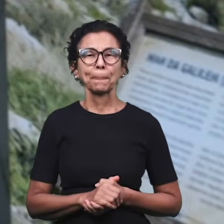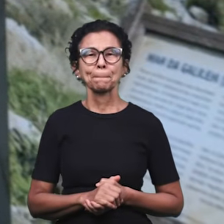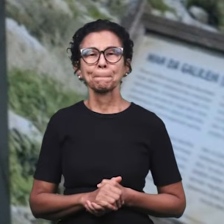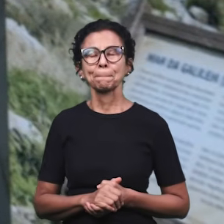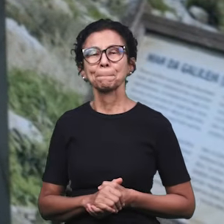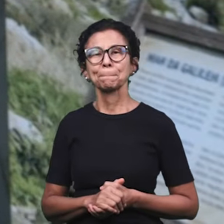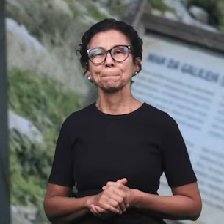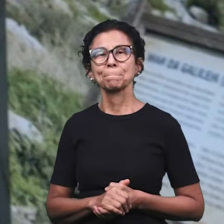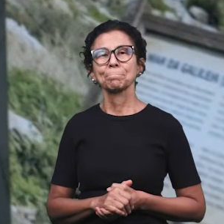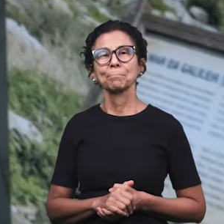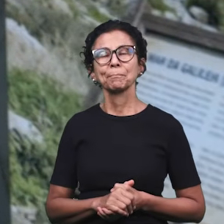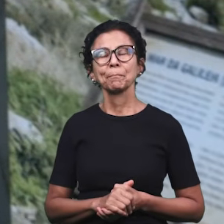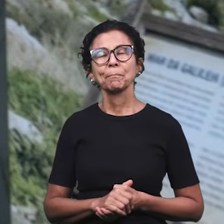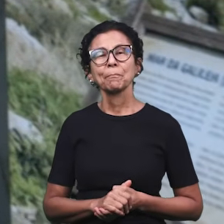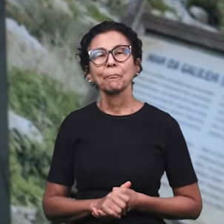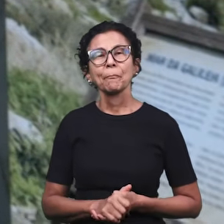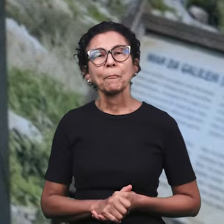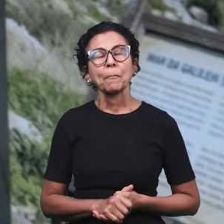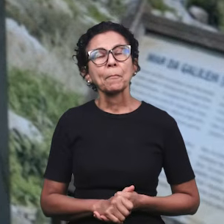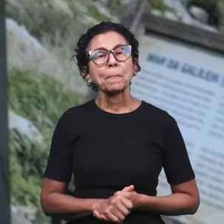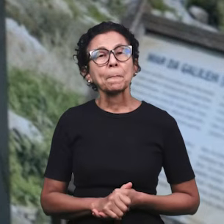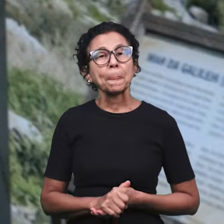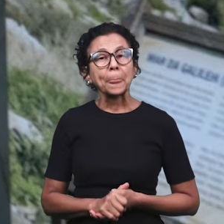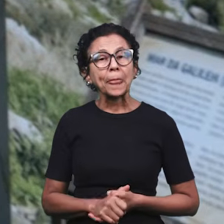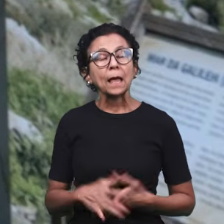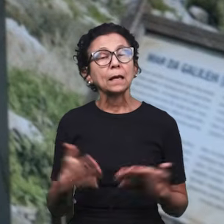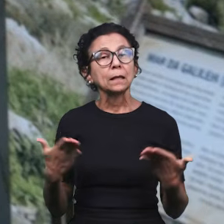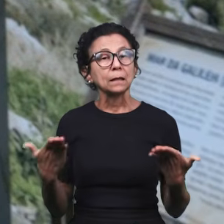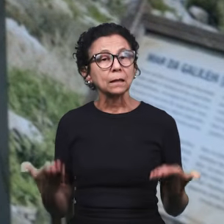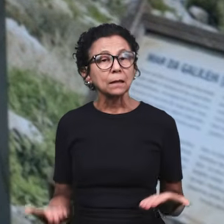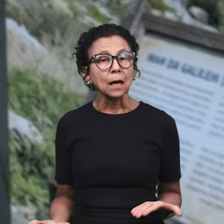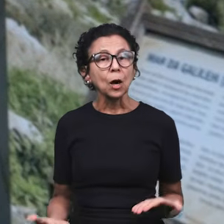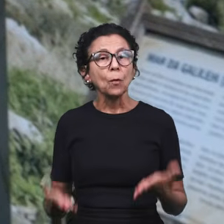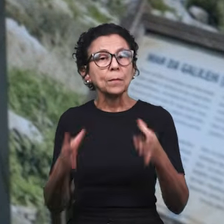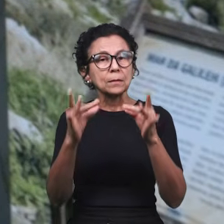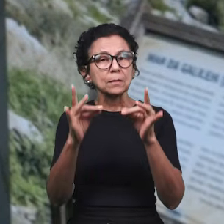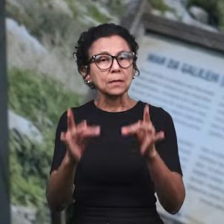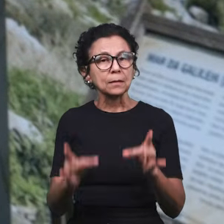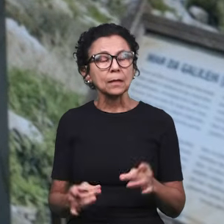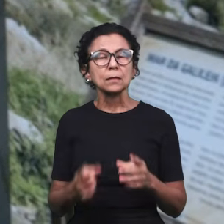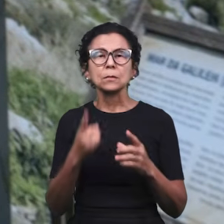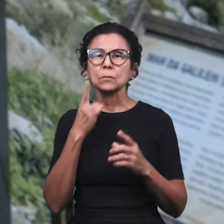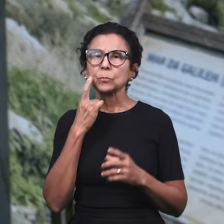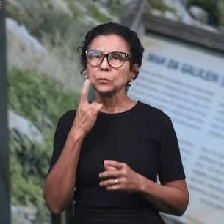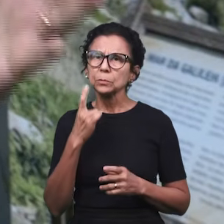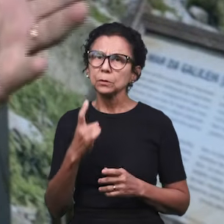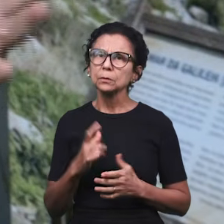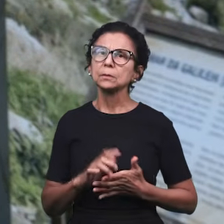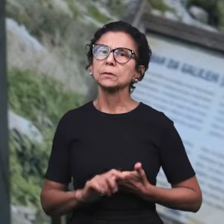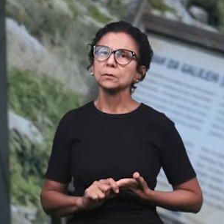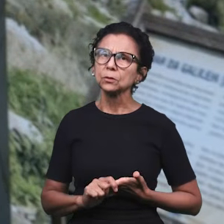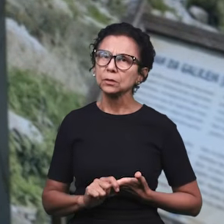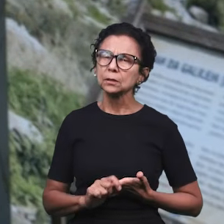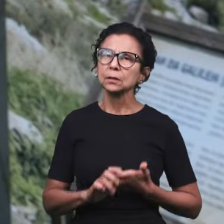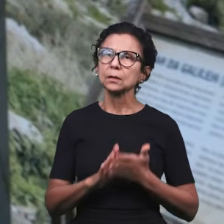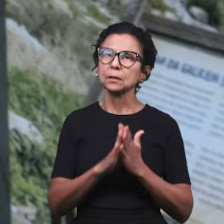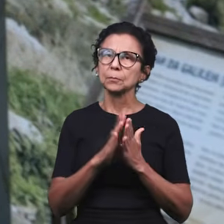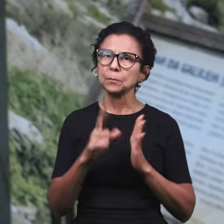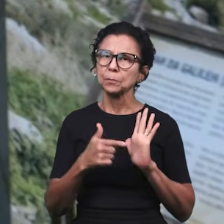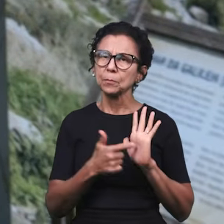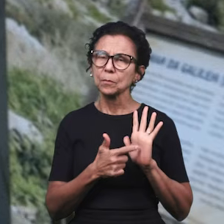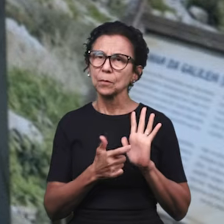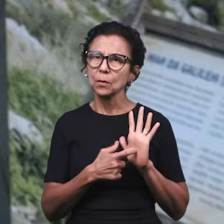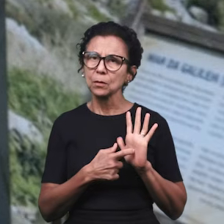detalhes bíblicos, porque é a presença da palavra na vida do homem. Então, esse é um detalhe